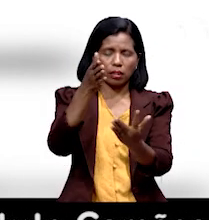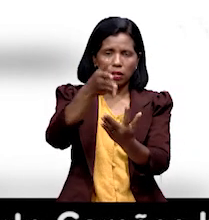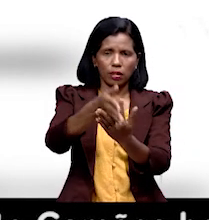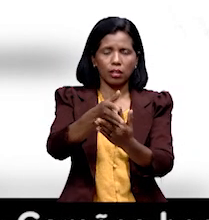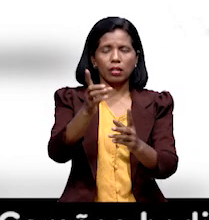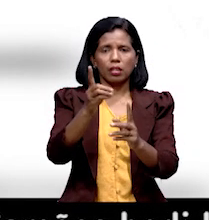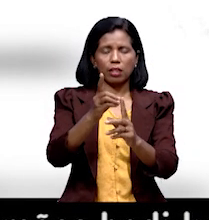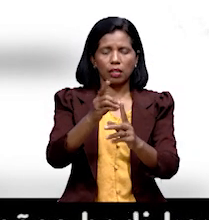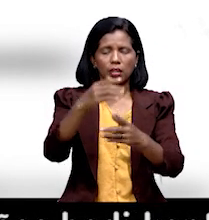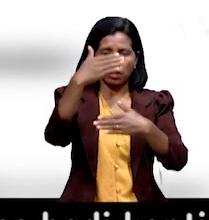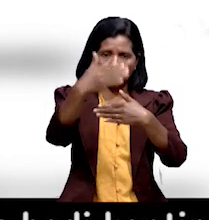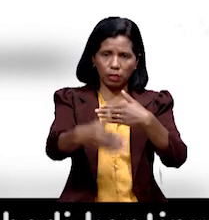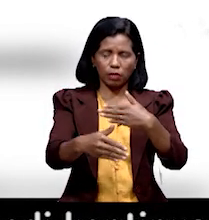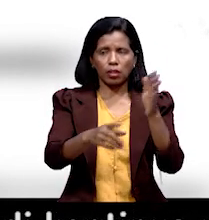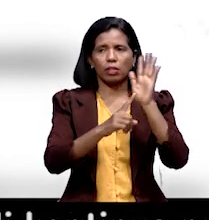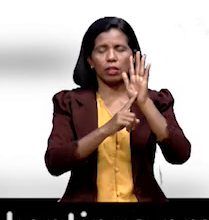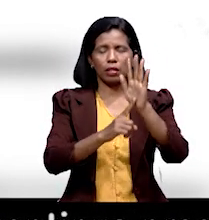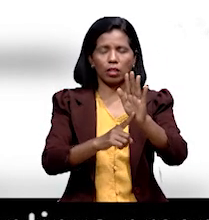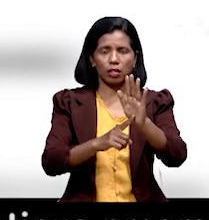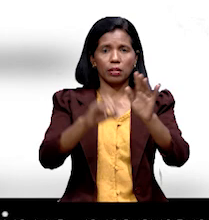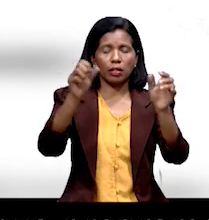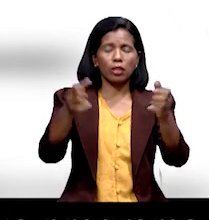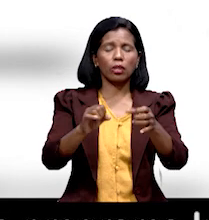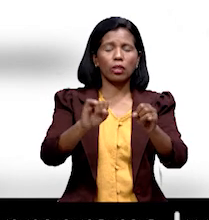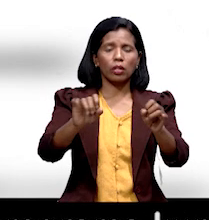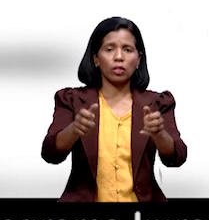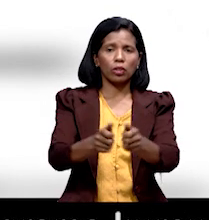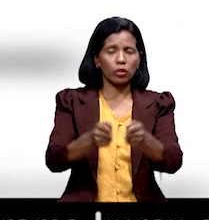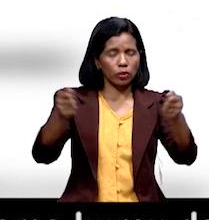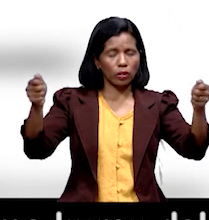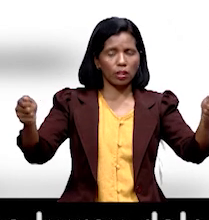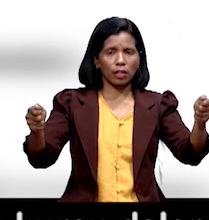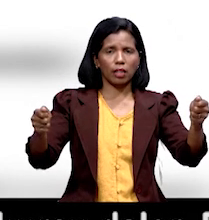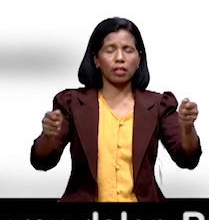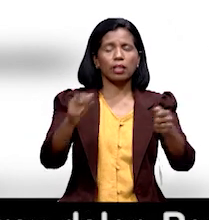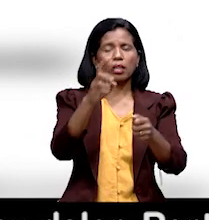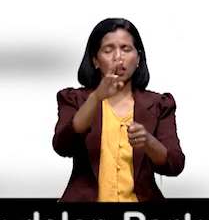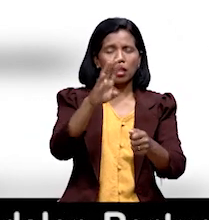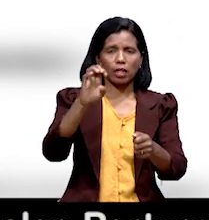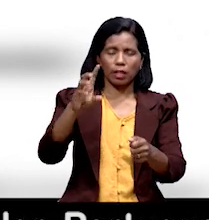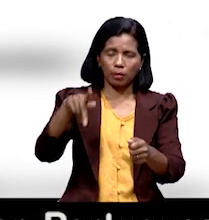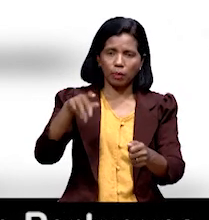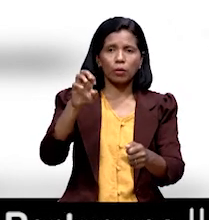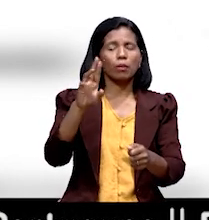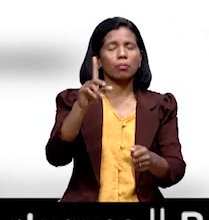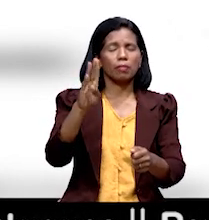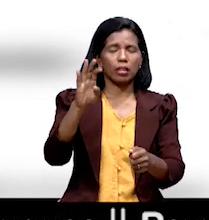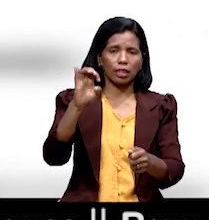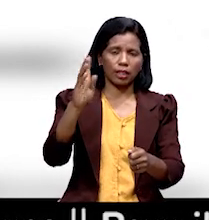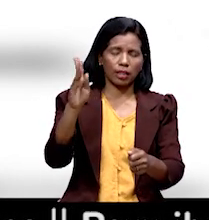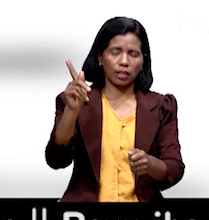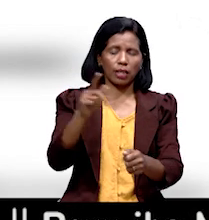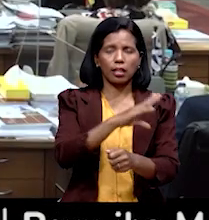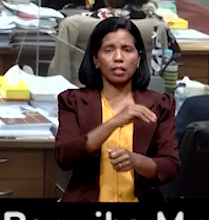tuir que das publicação e a Jornal República, o efeito do loron ida fulanzaneiro tinan rihun rua, rua nulo recin